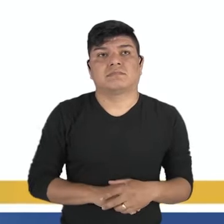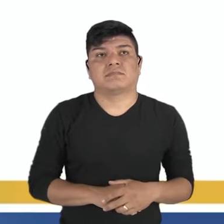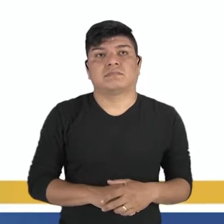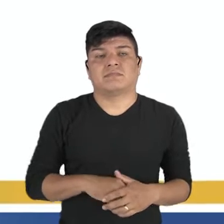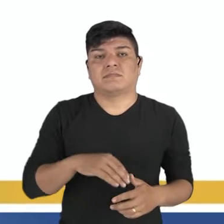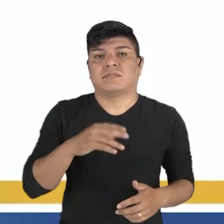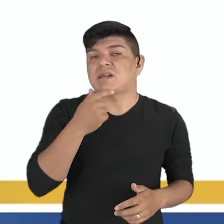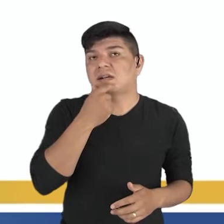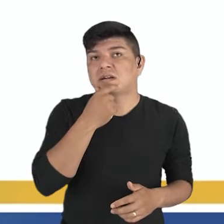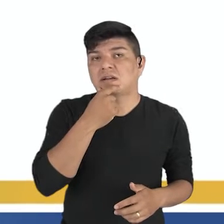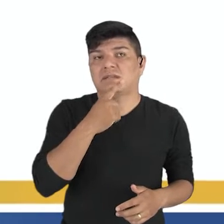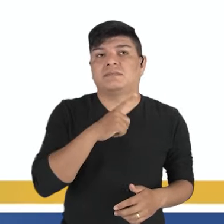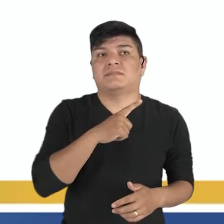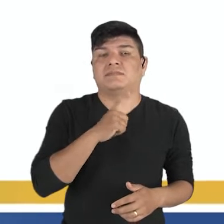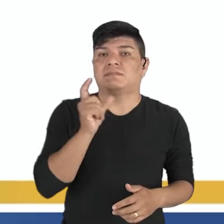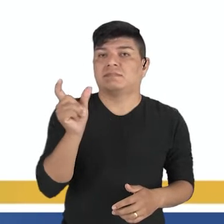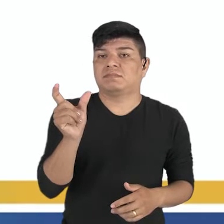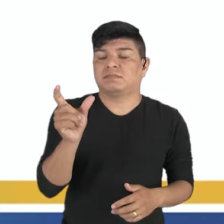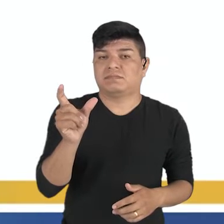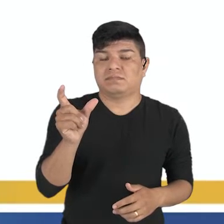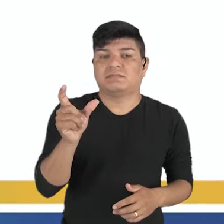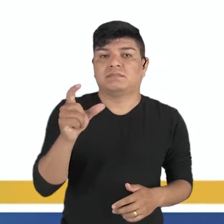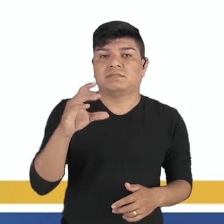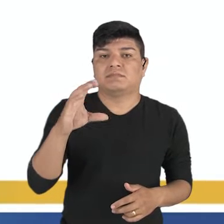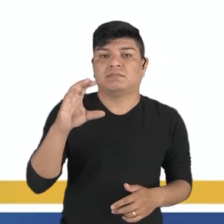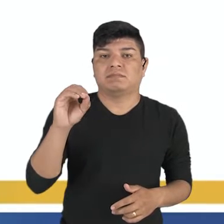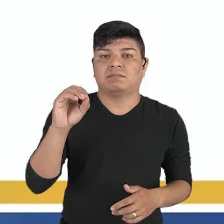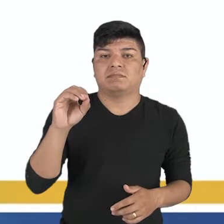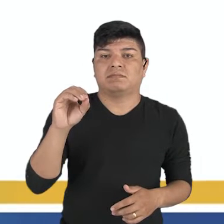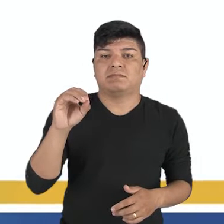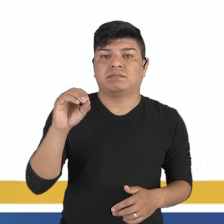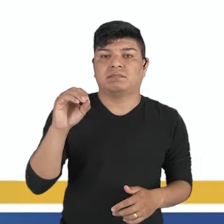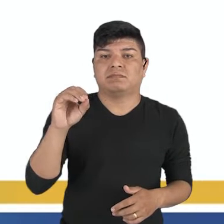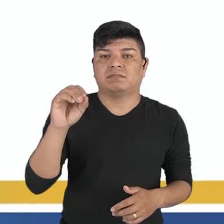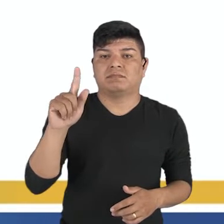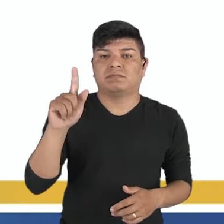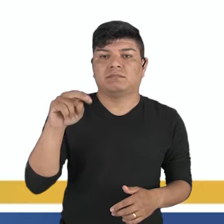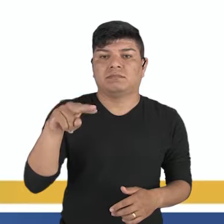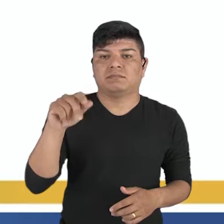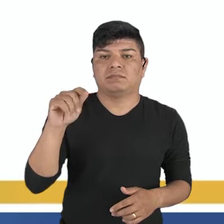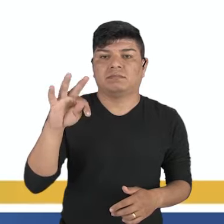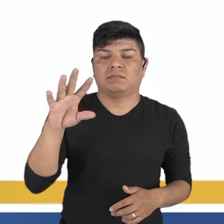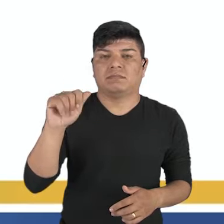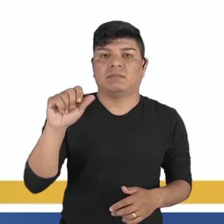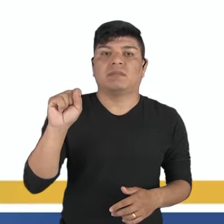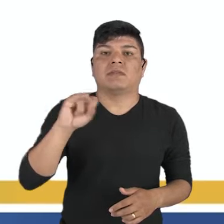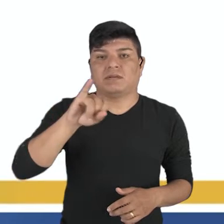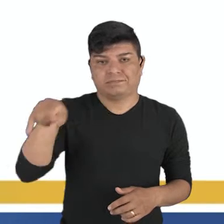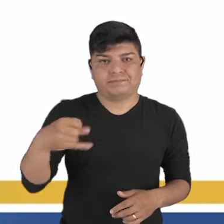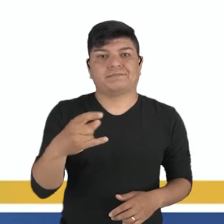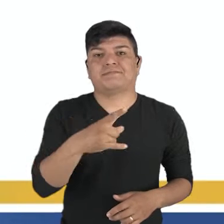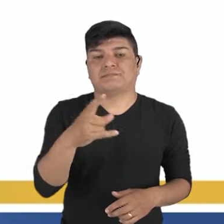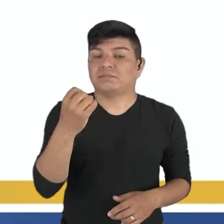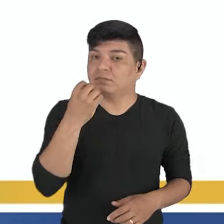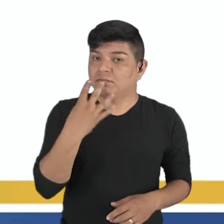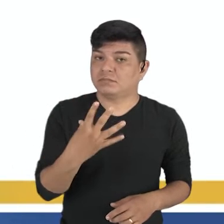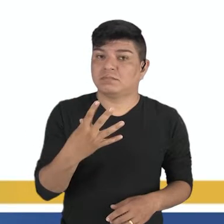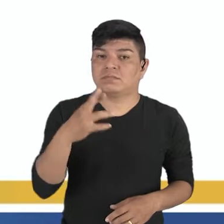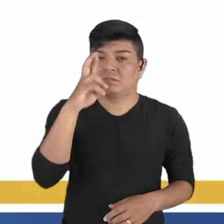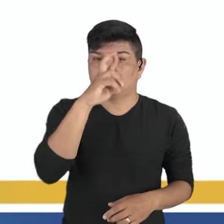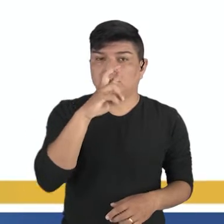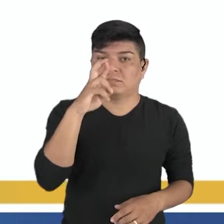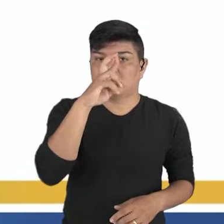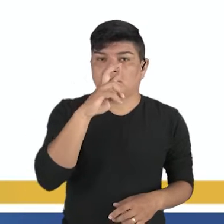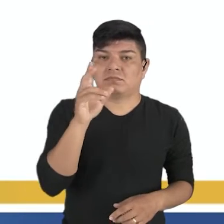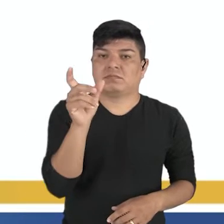na língua inglesa possuem palavras cognatas. E isso é ótimo para a gente. Aproveitem, tá? Aproveitem, observem